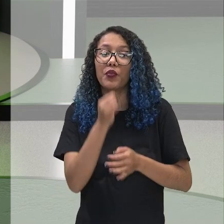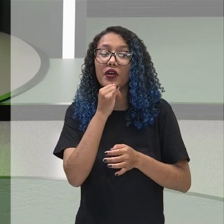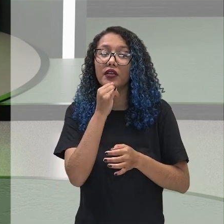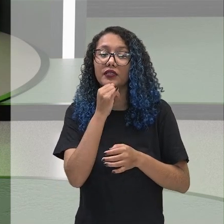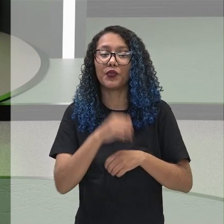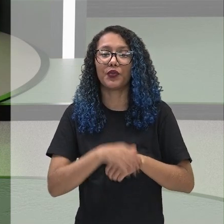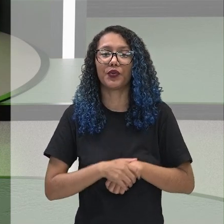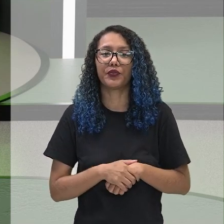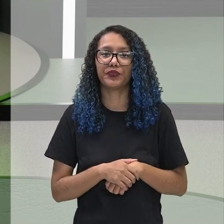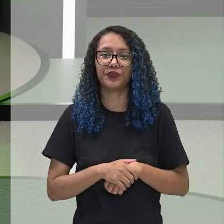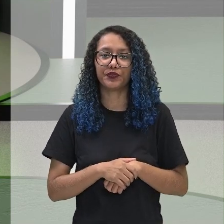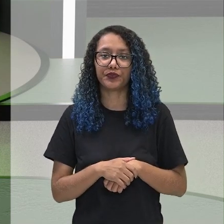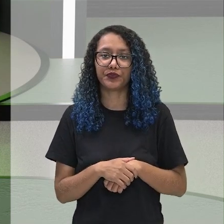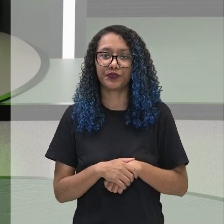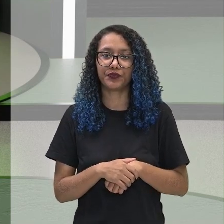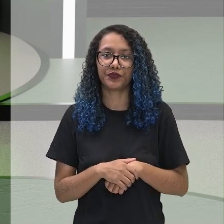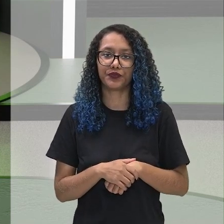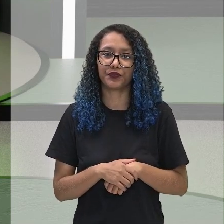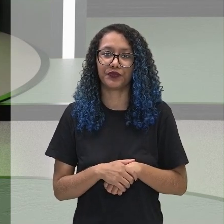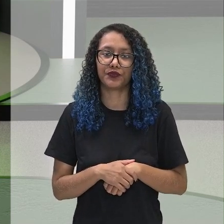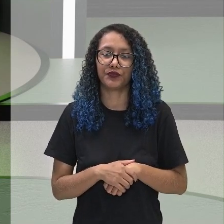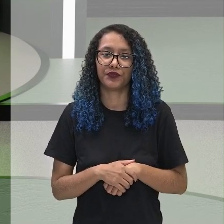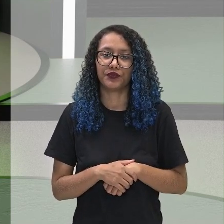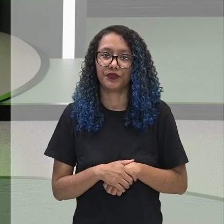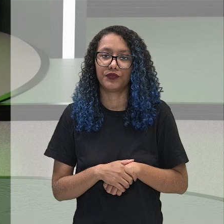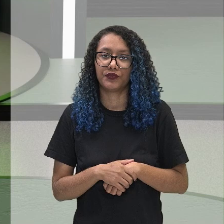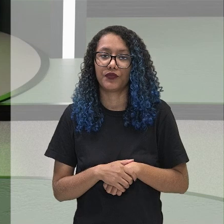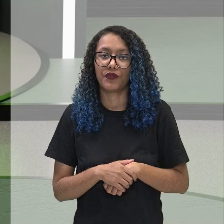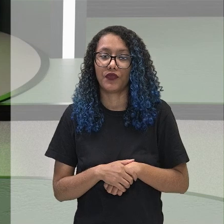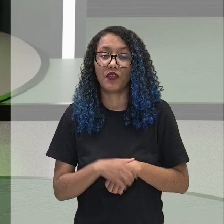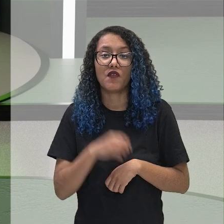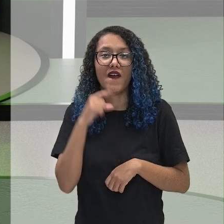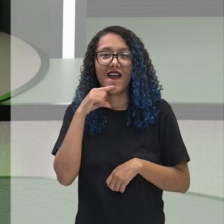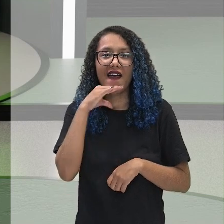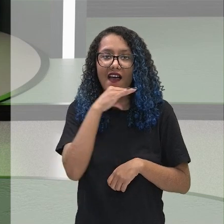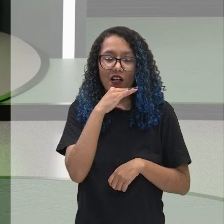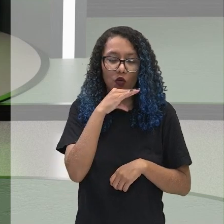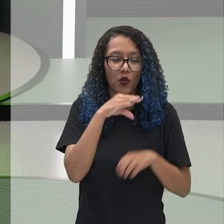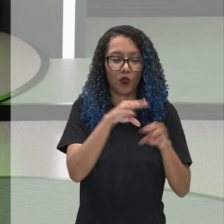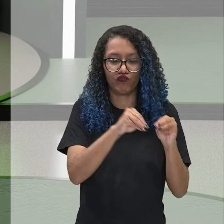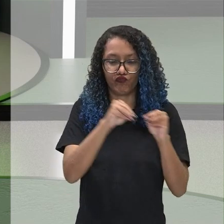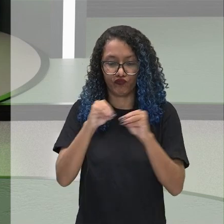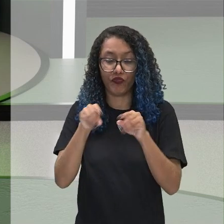transferência, né, de calor e equilíbrio térmico.